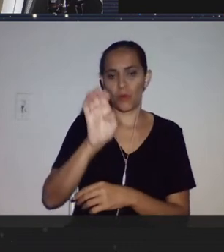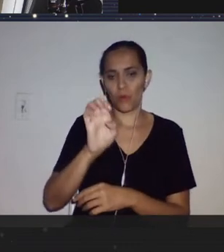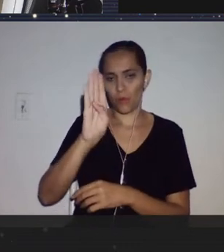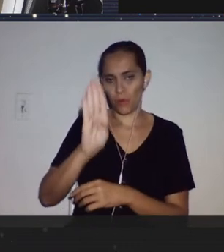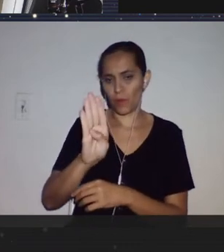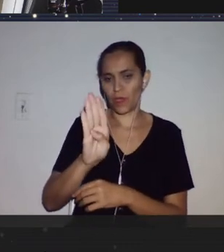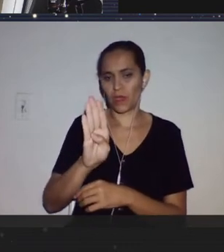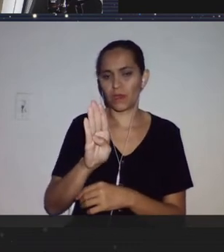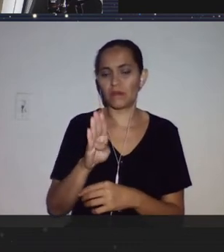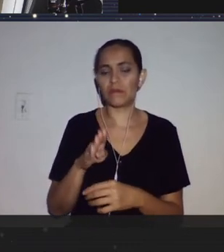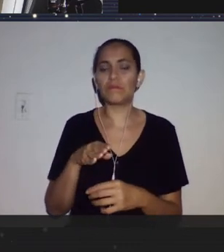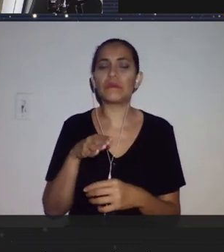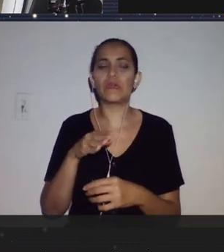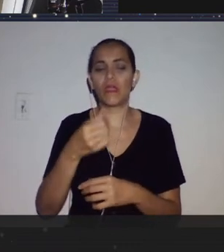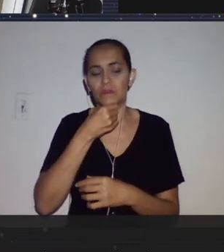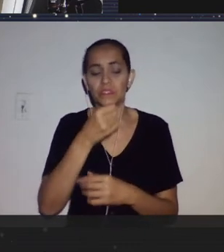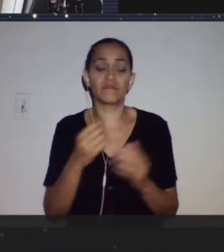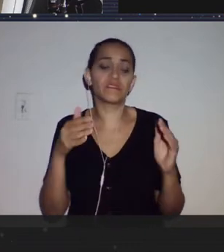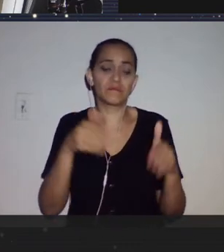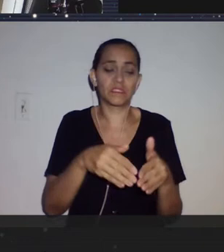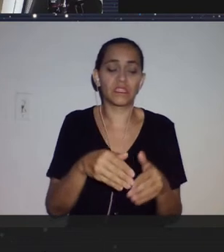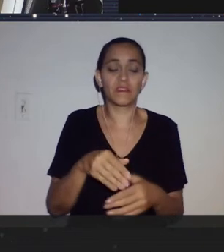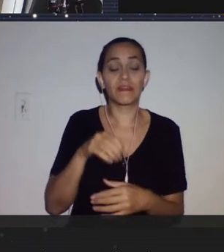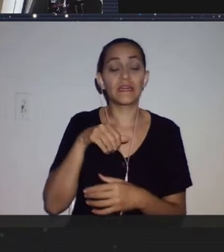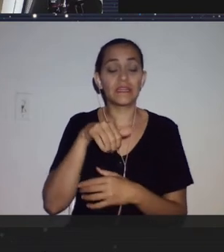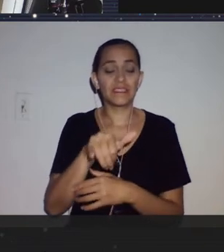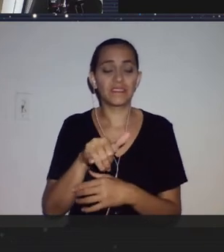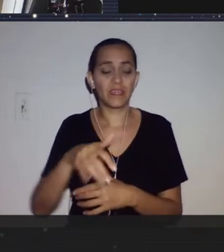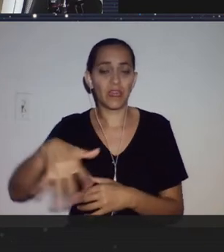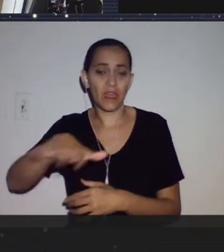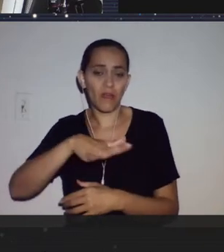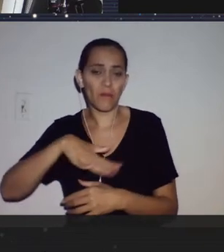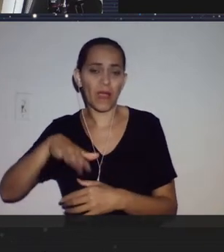machine learning, é comum que tenha uma entrevista sobre conceitos de machine learning,